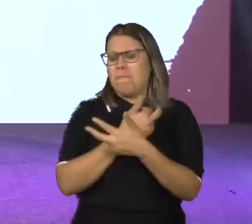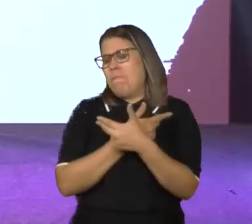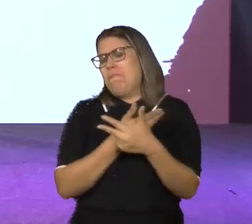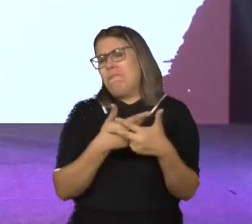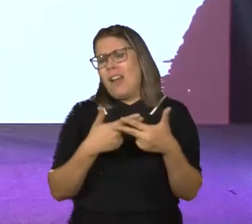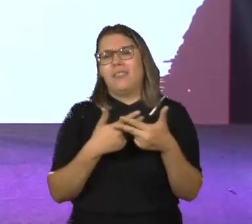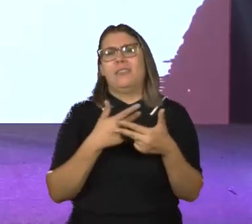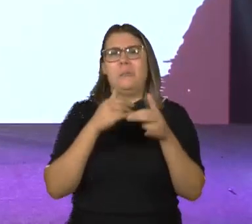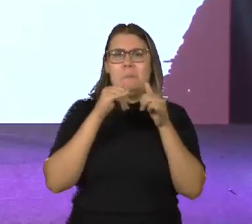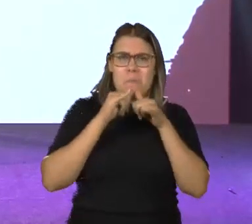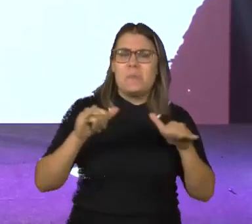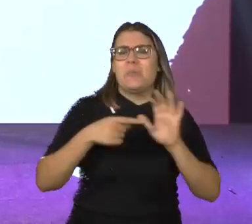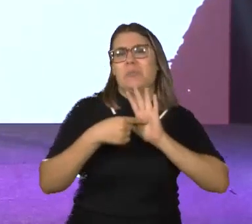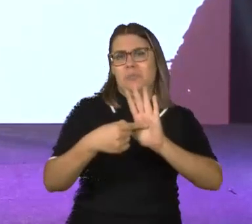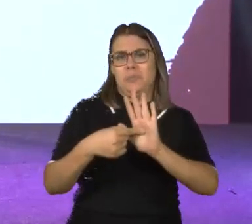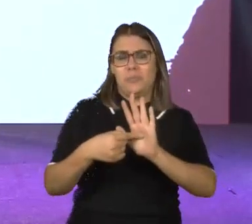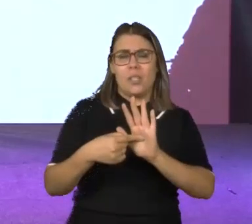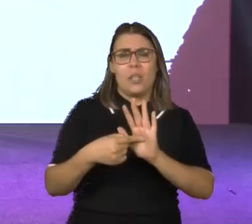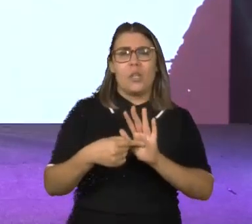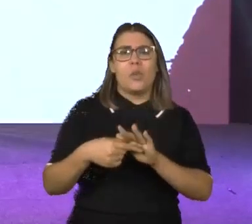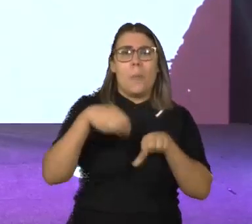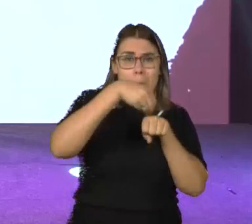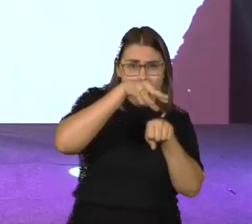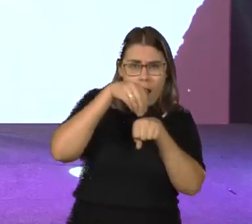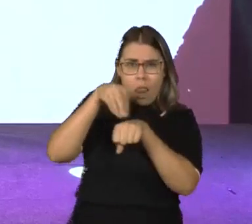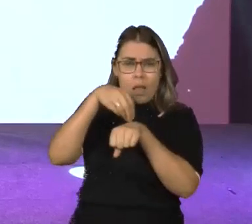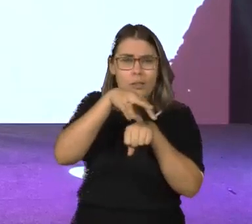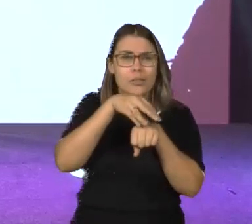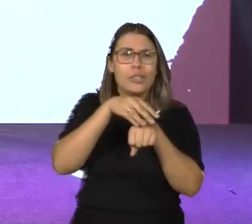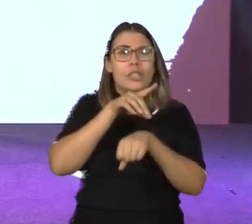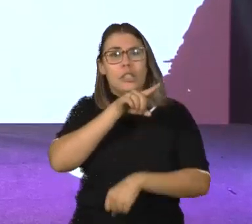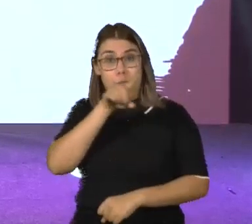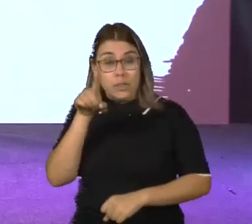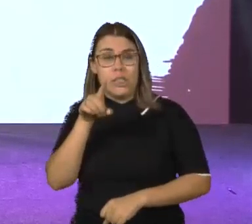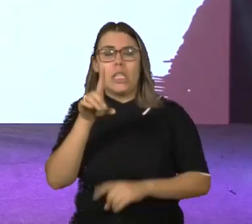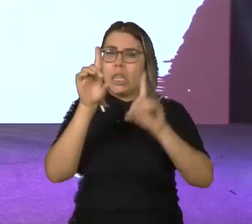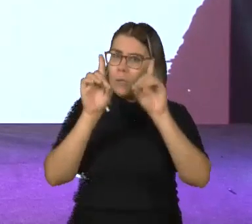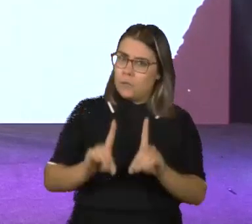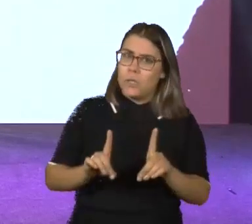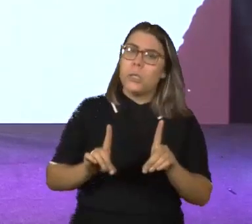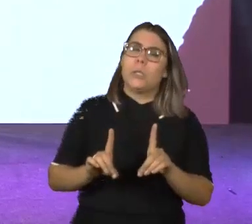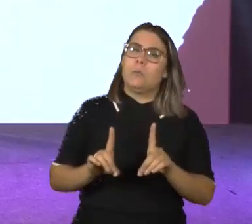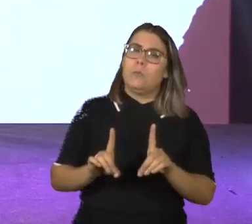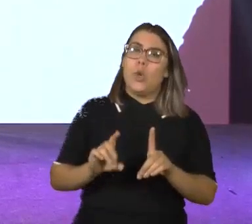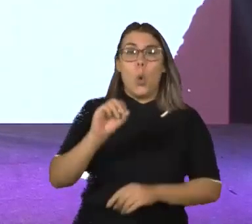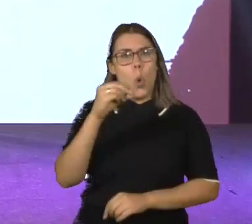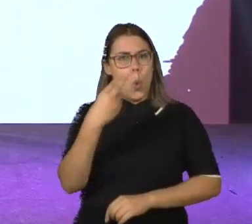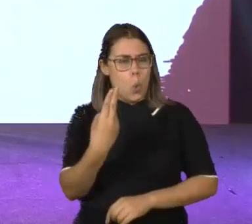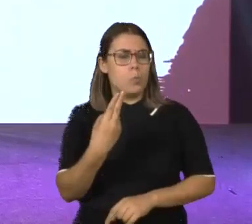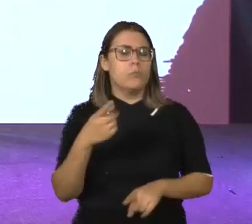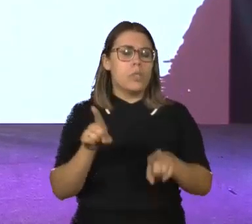para vocês. São as principais dicas para as crianças que têm alguma deficiência ou para as crianças que têm